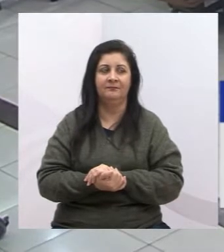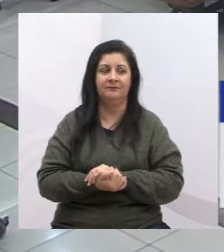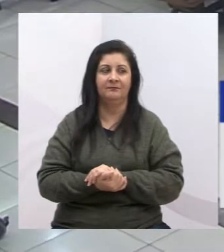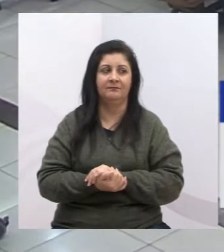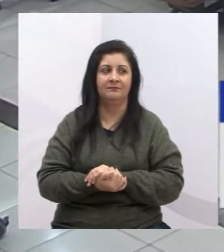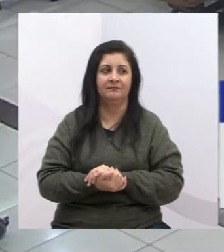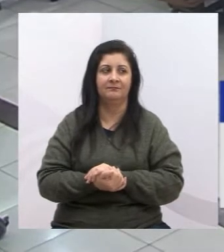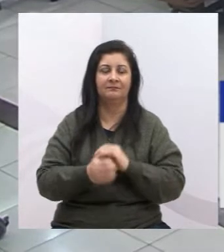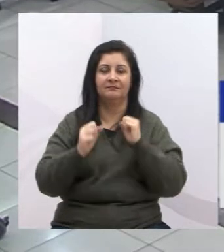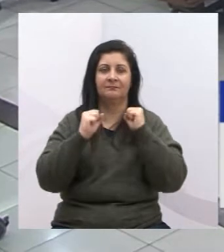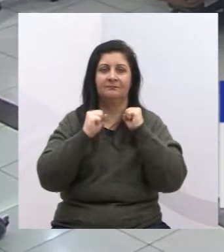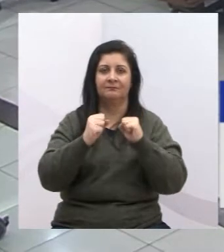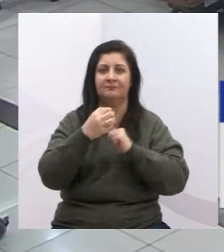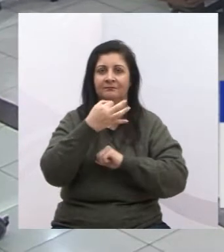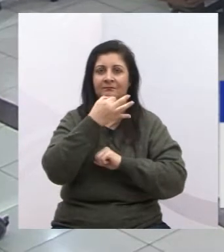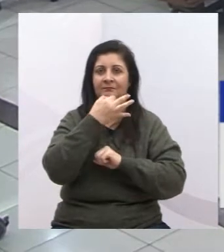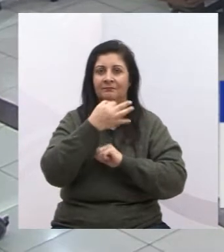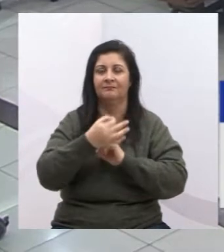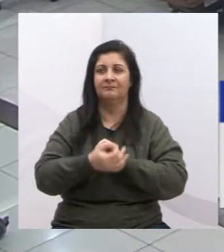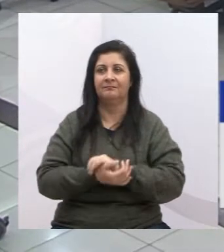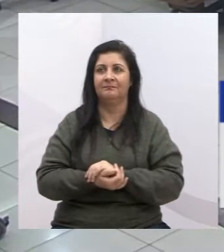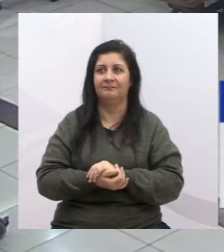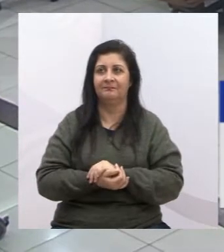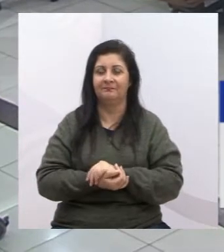O projeto continua em discussão.